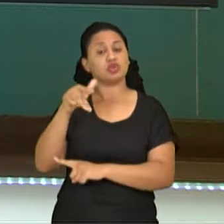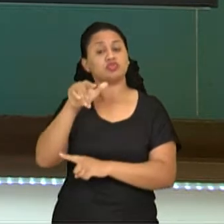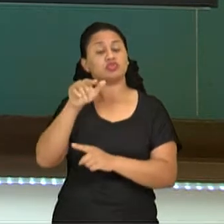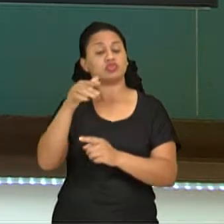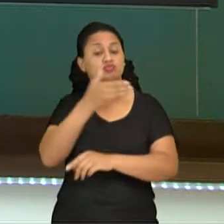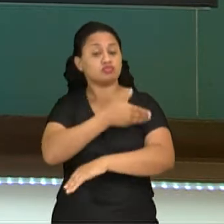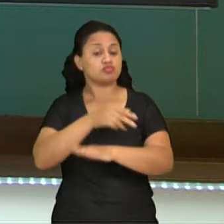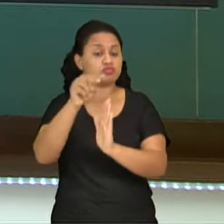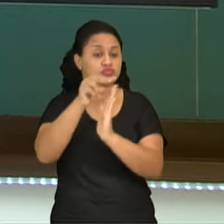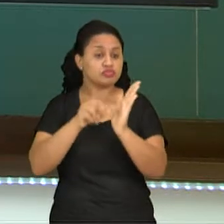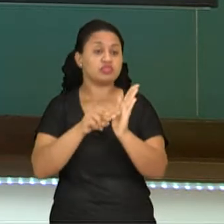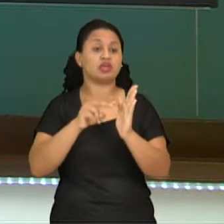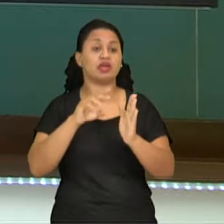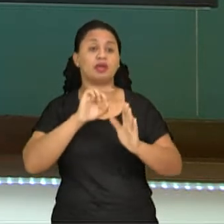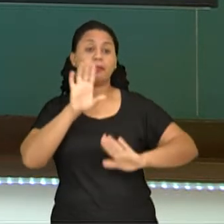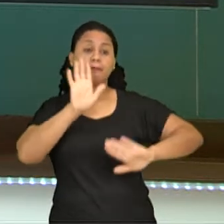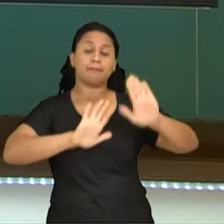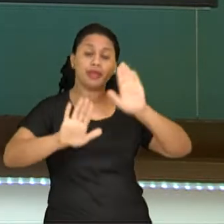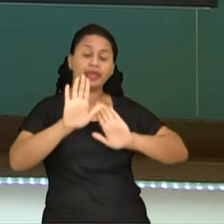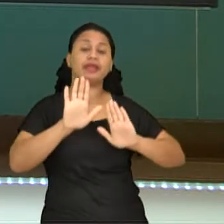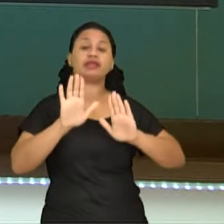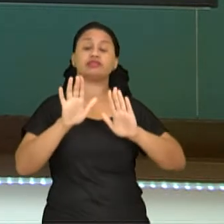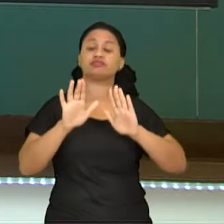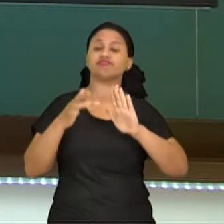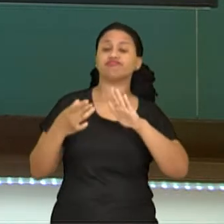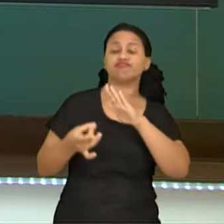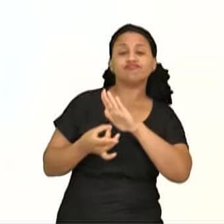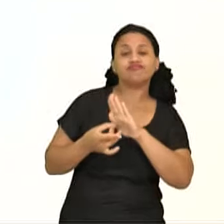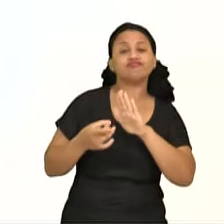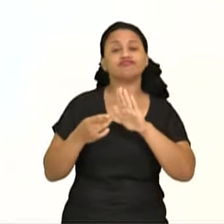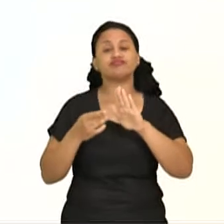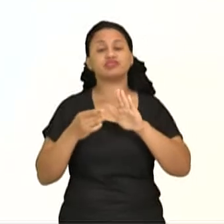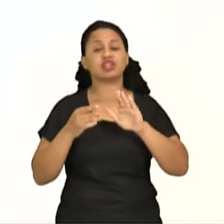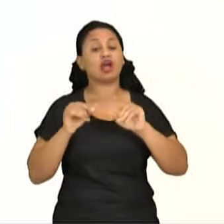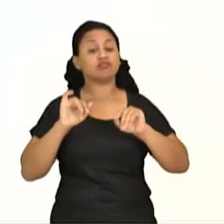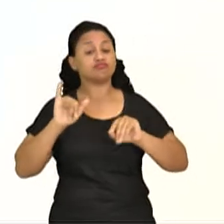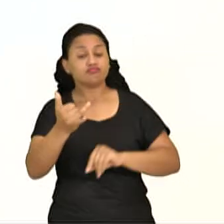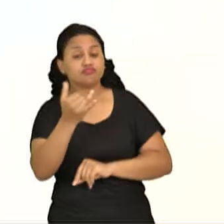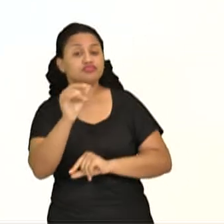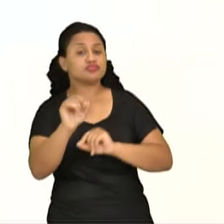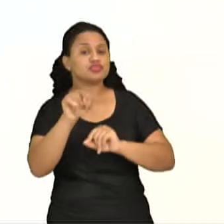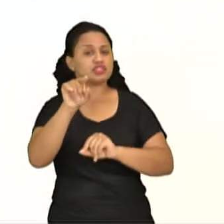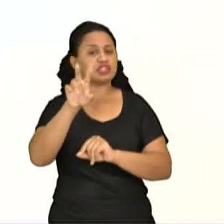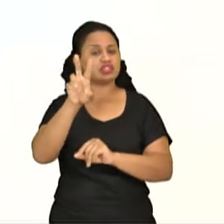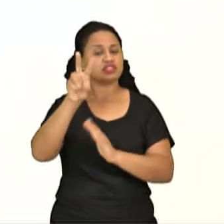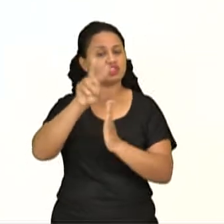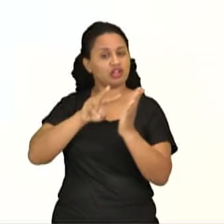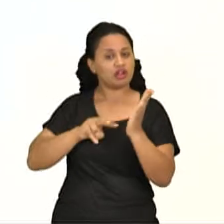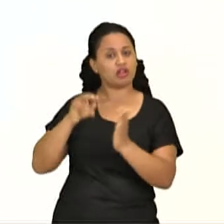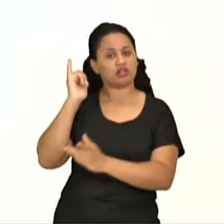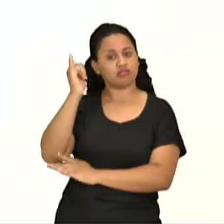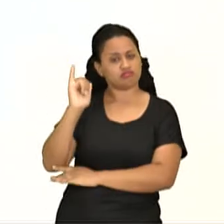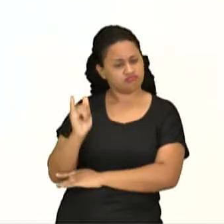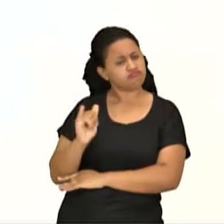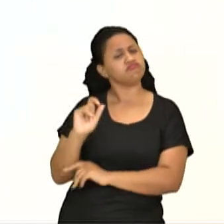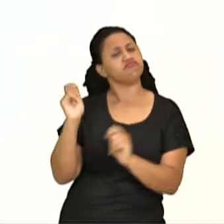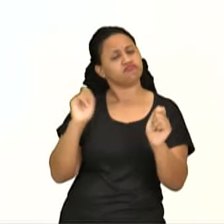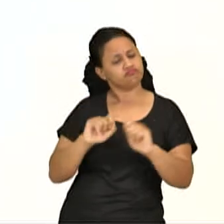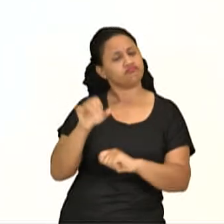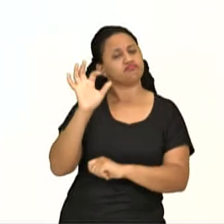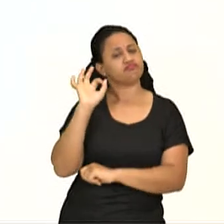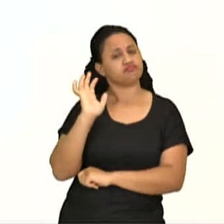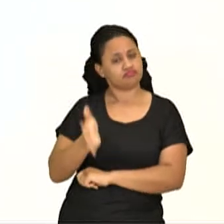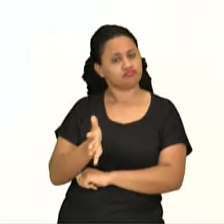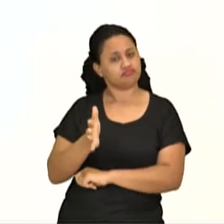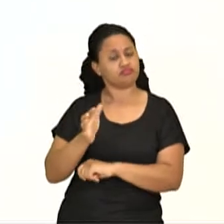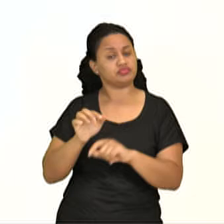ler? Terror, ficção, aventura? Você já leu algum romance? Provavelmente já. Você acredita